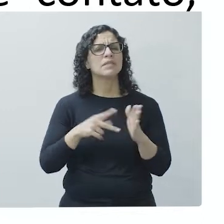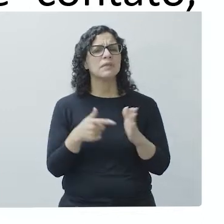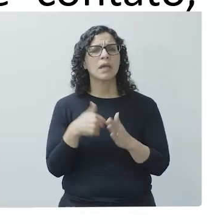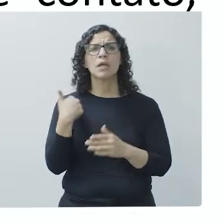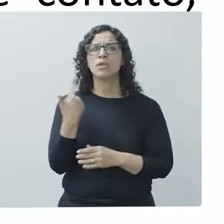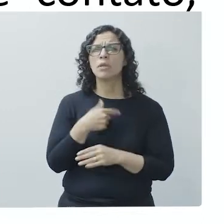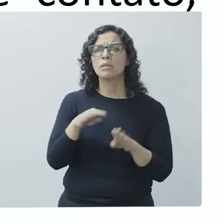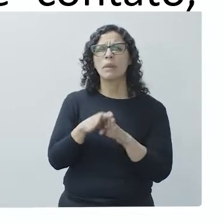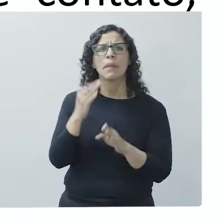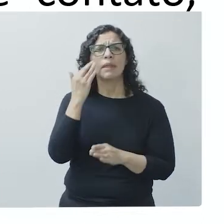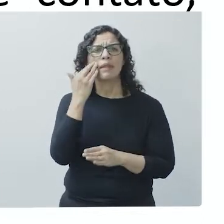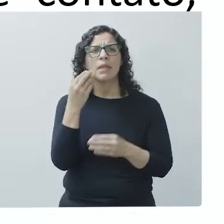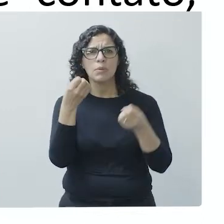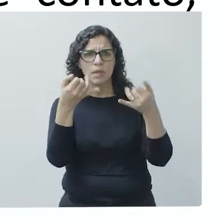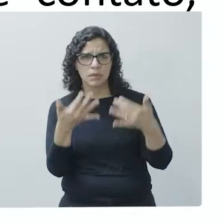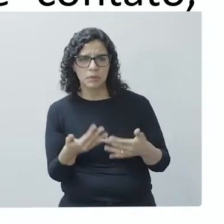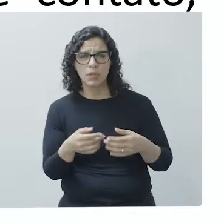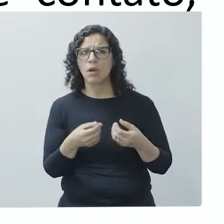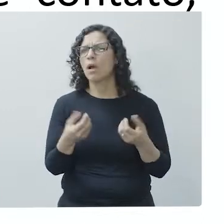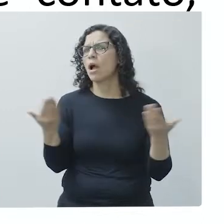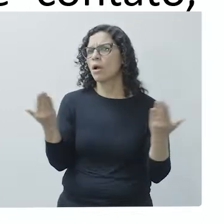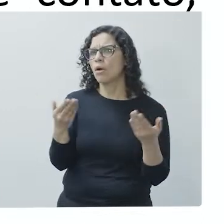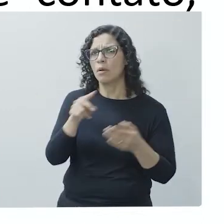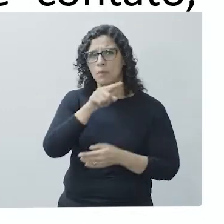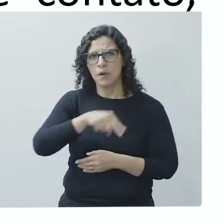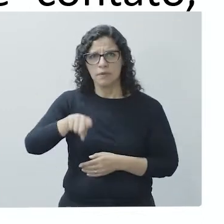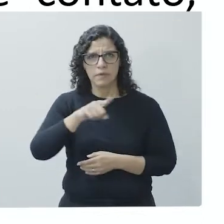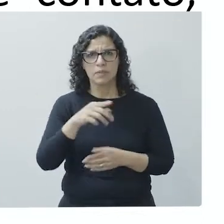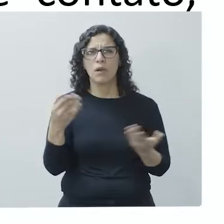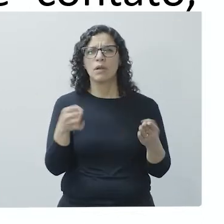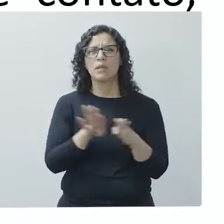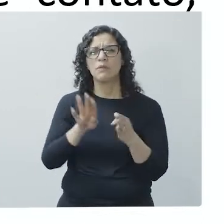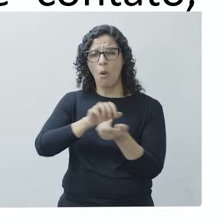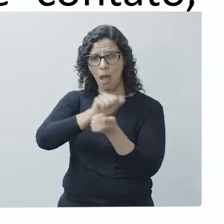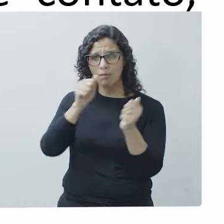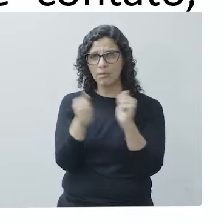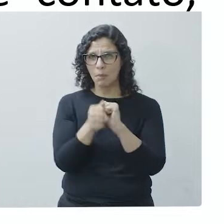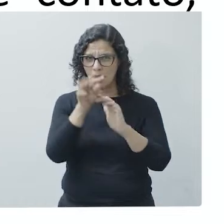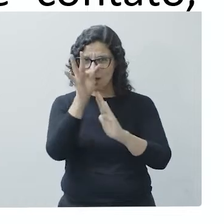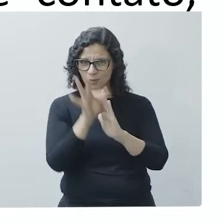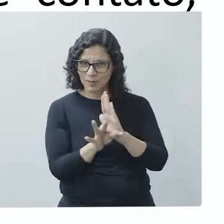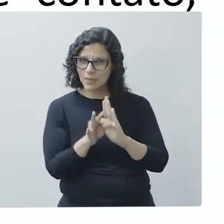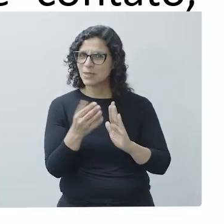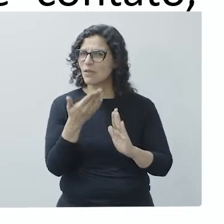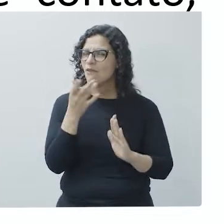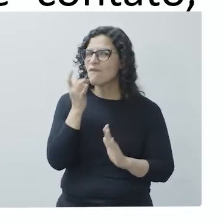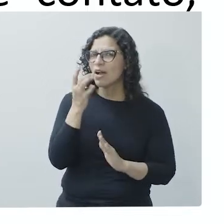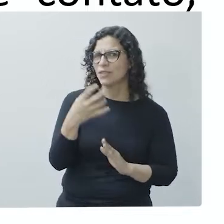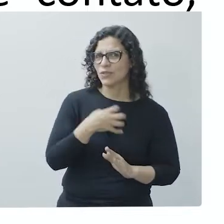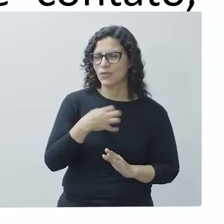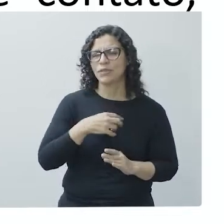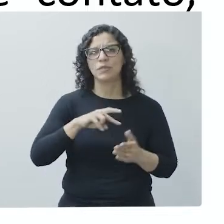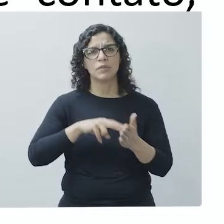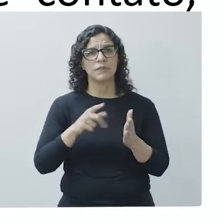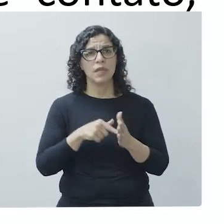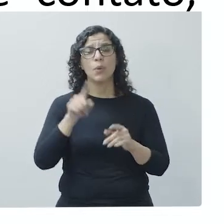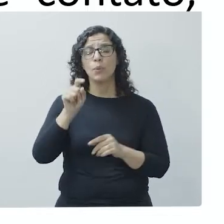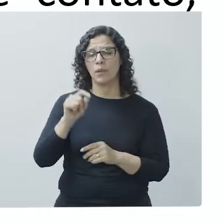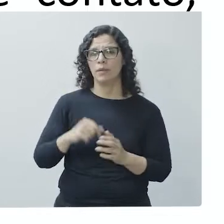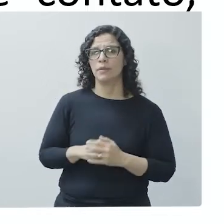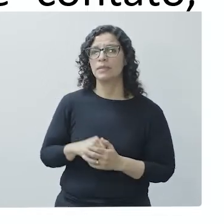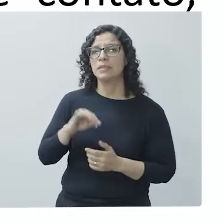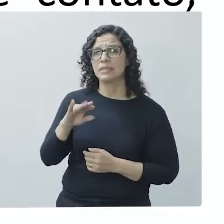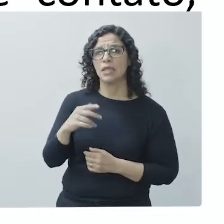ali ainda mais o que a autora diz para vocês, vou trazer assim de uma maneira um pouco mais facilitada, que é a ideia de